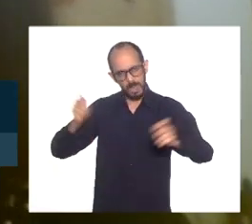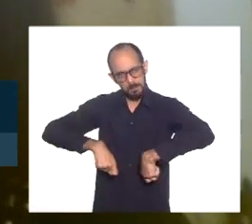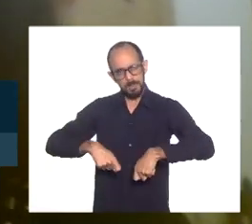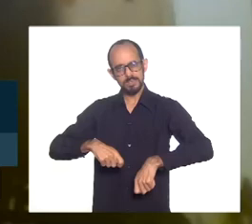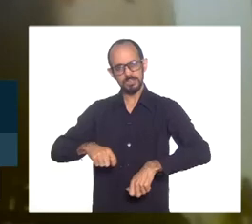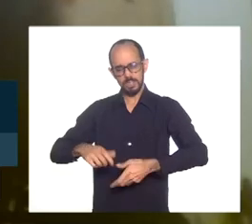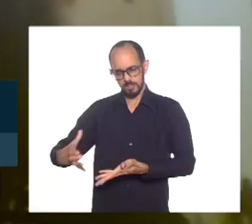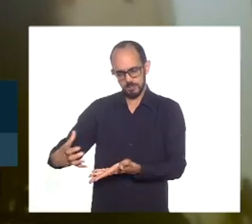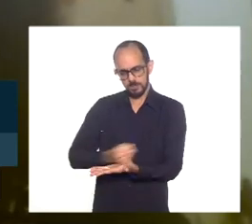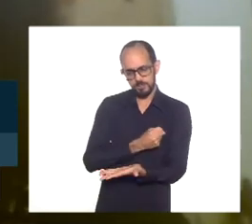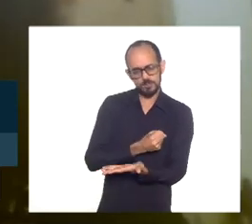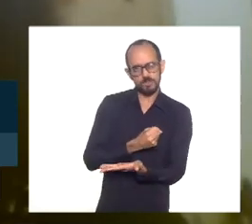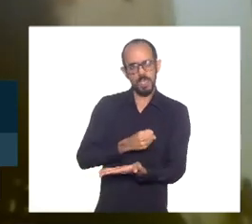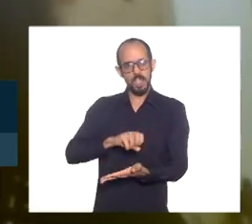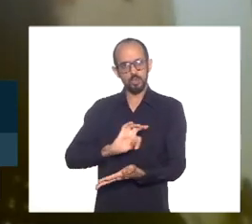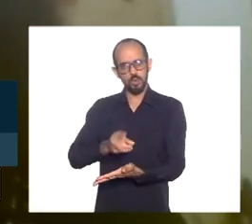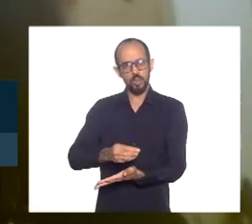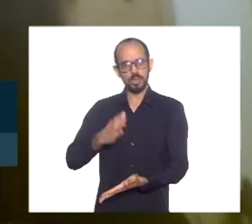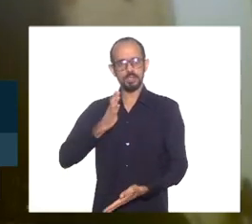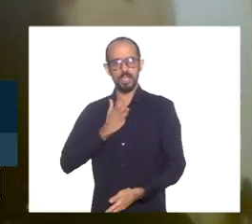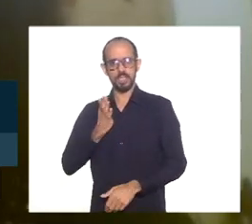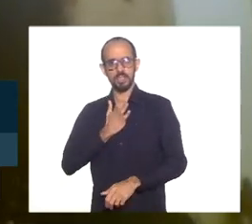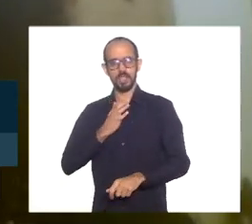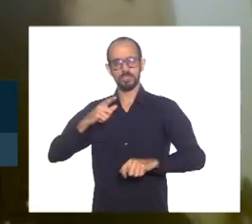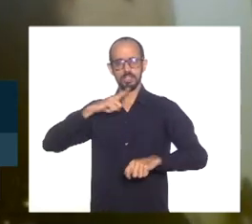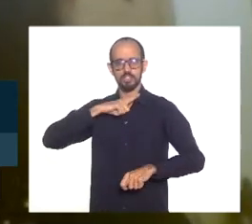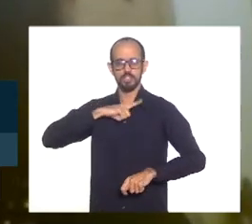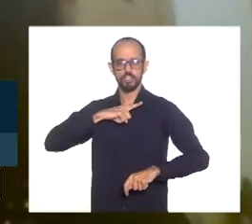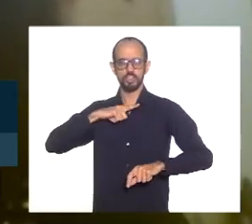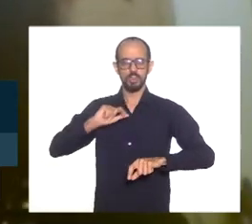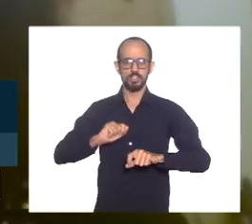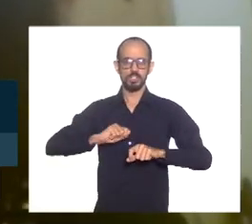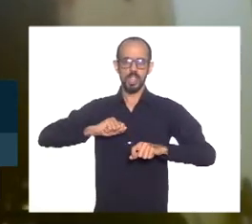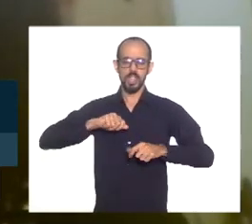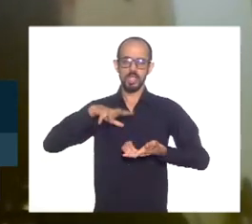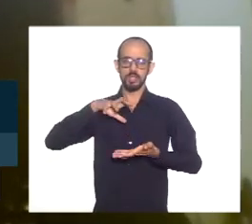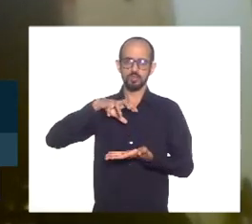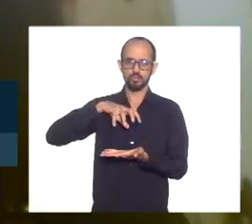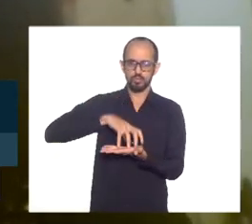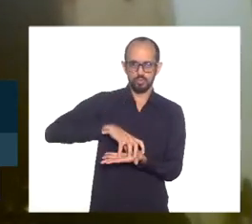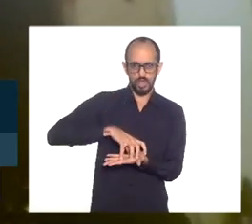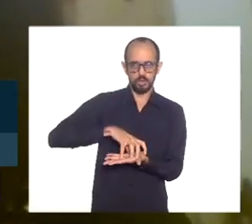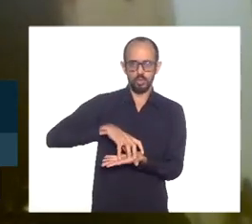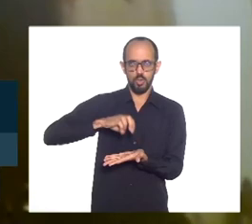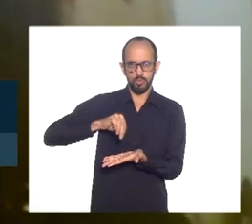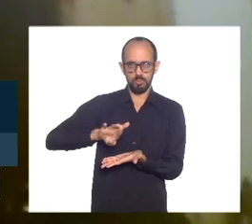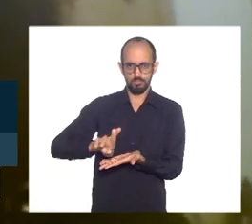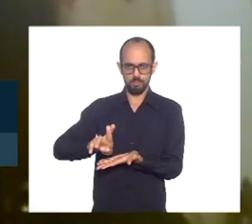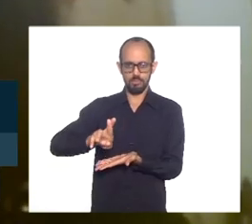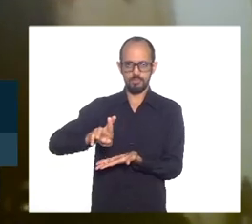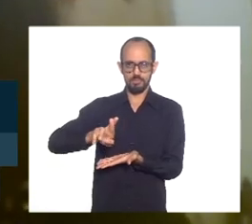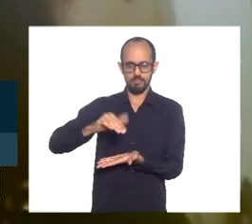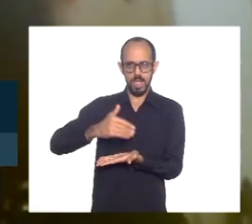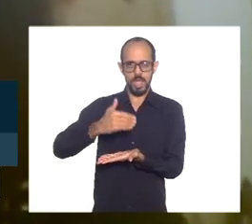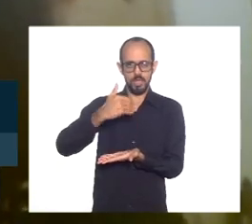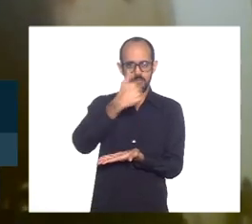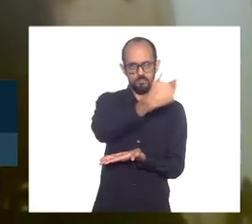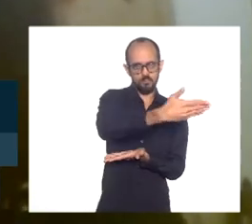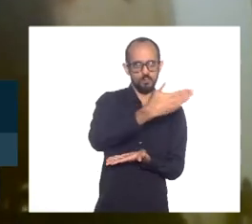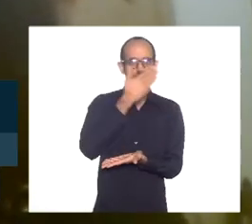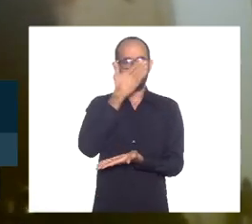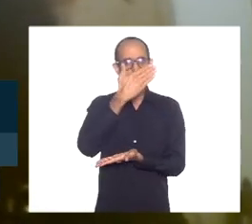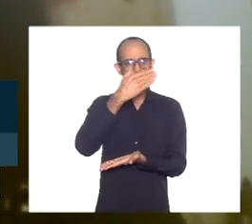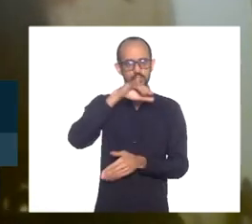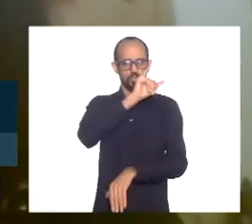possível dessa riqueza que está situada aí no mar territorial em frente ao estado do Rio